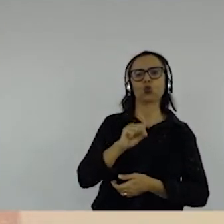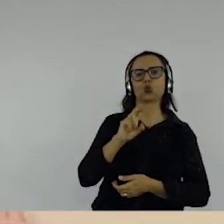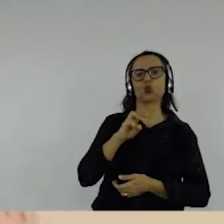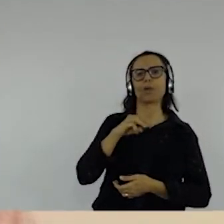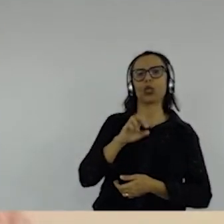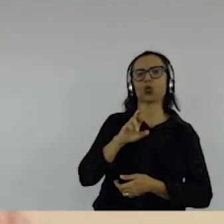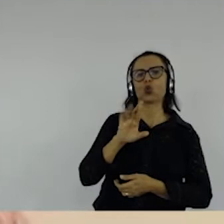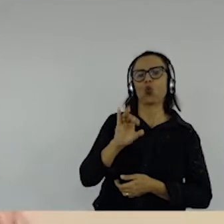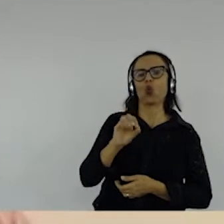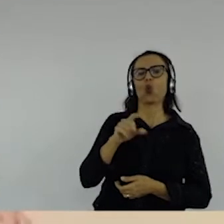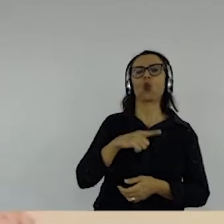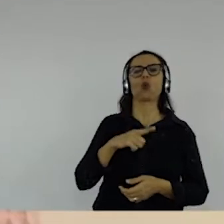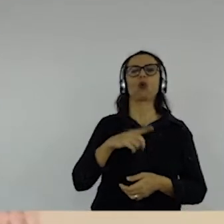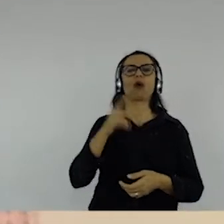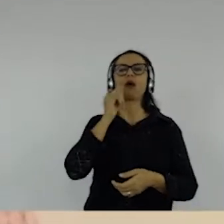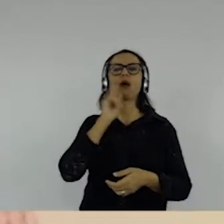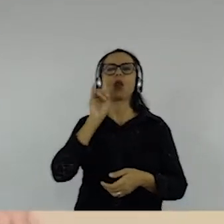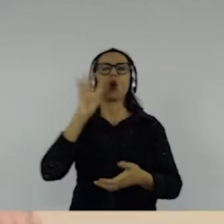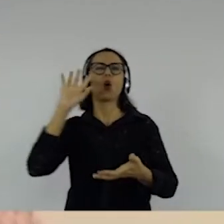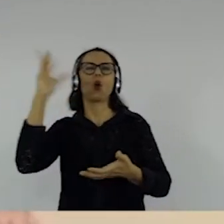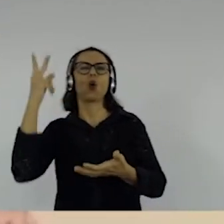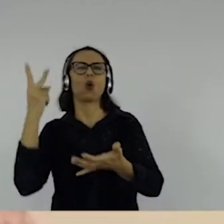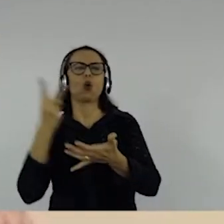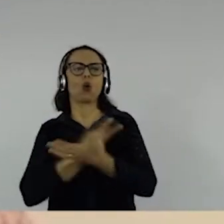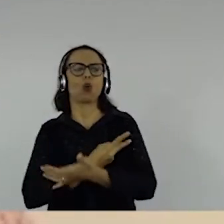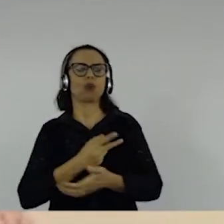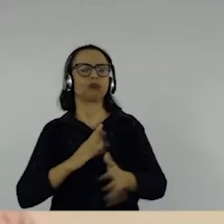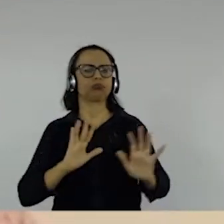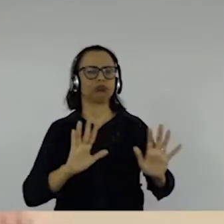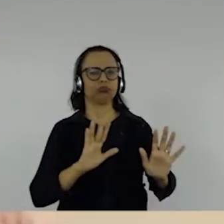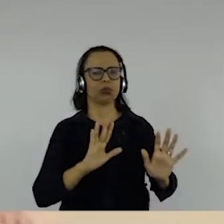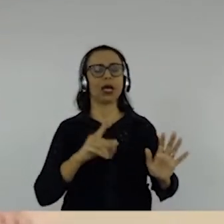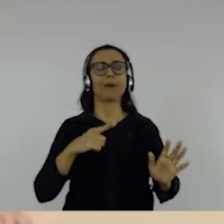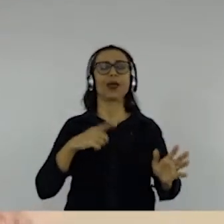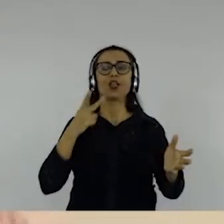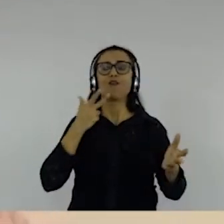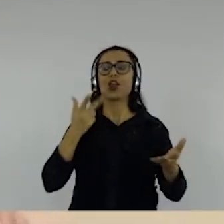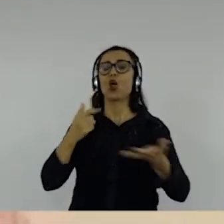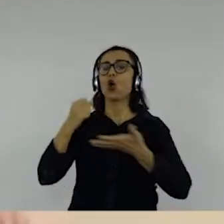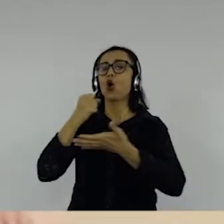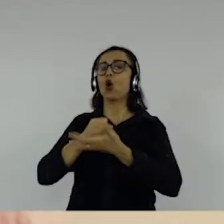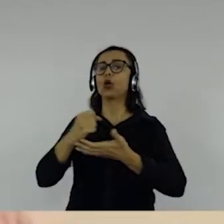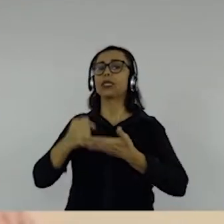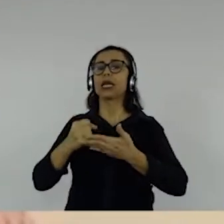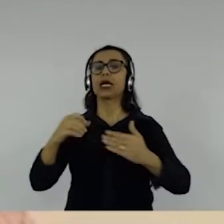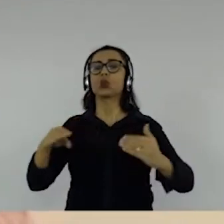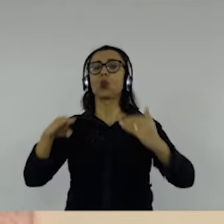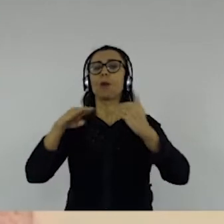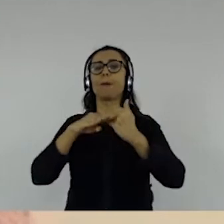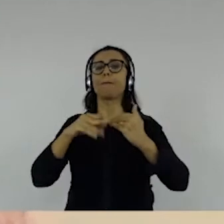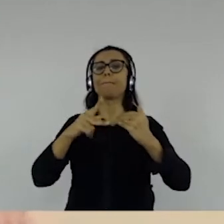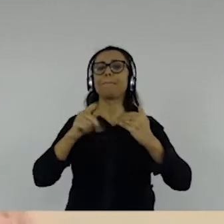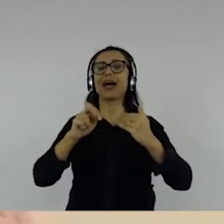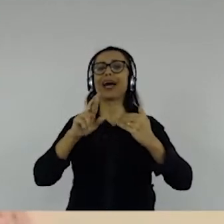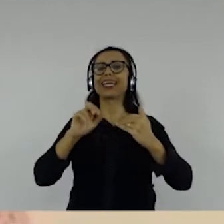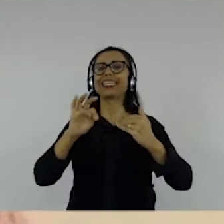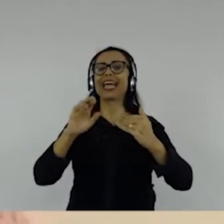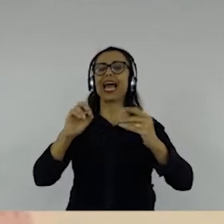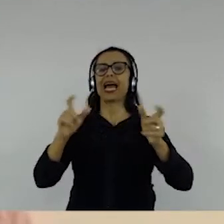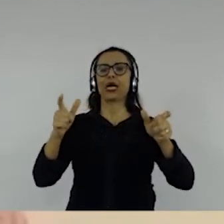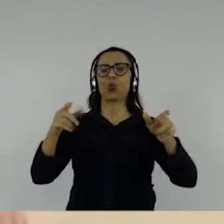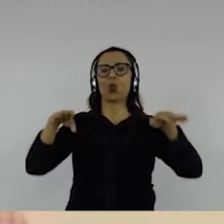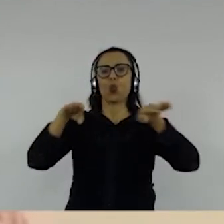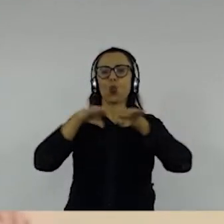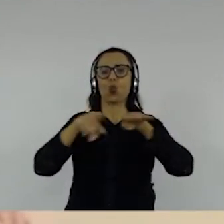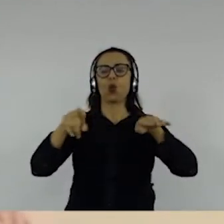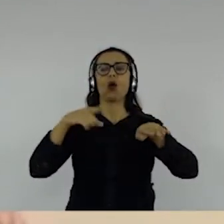fato imprevisível. Porém, quando estamos falando de contratos paritários, aqui estamos falando de contratos em relação aos quais se